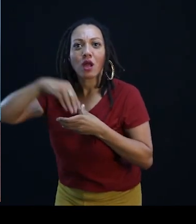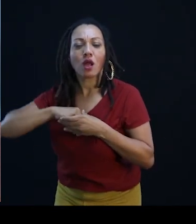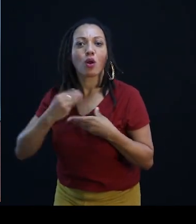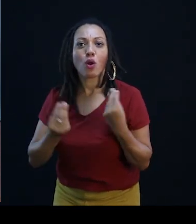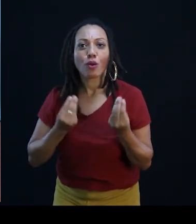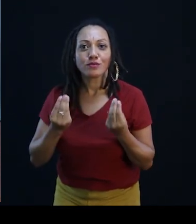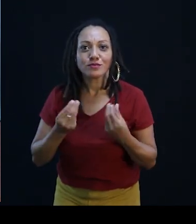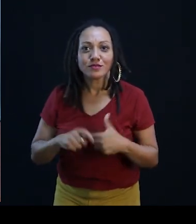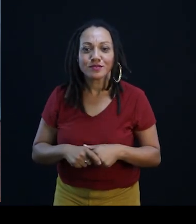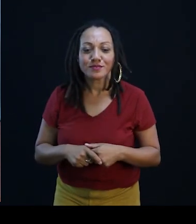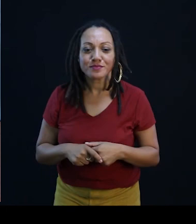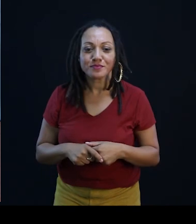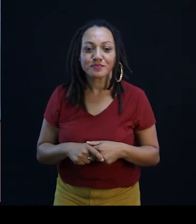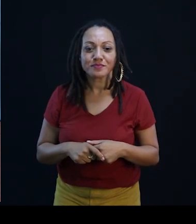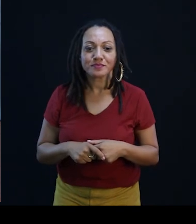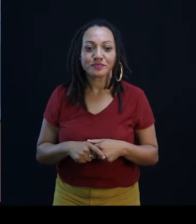então.